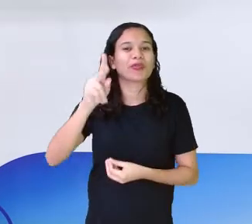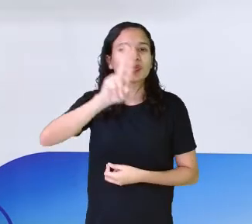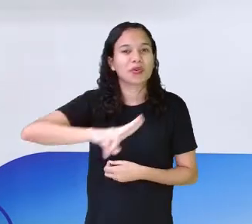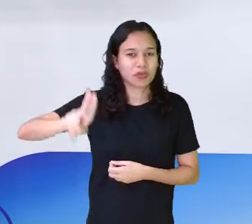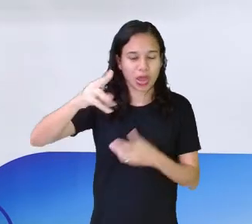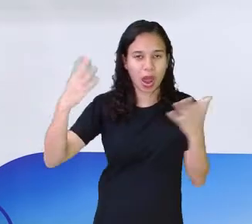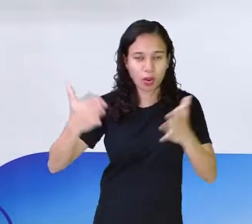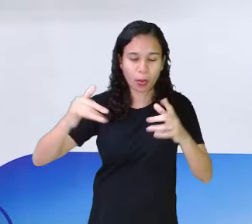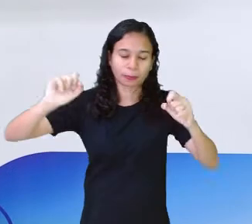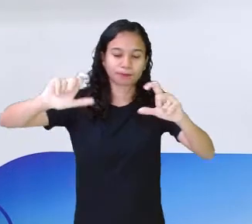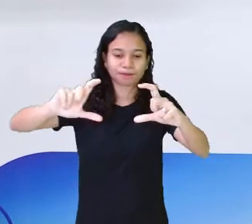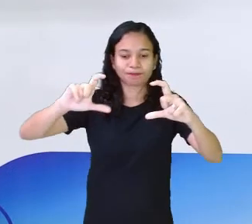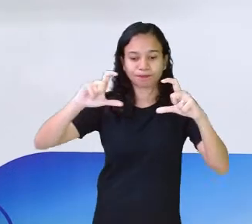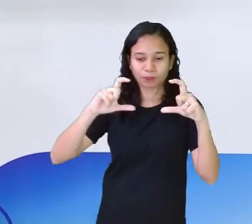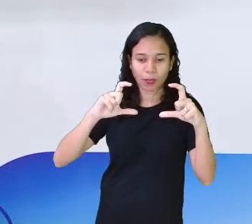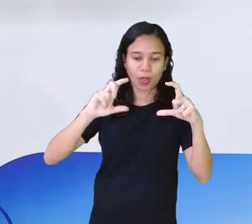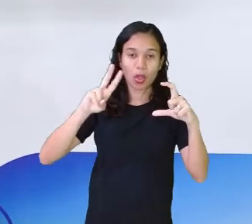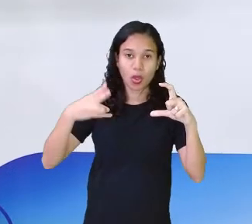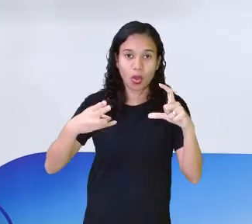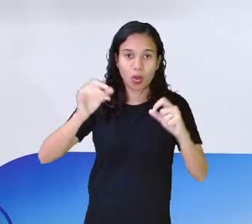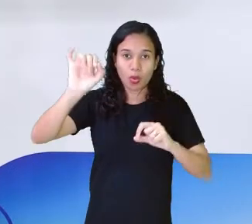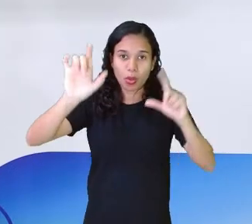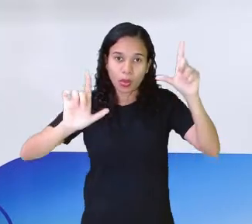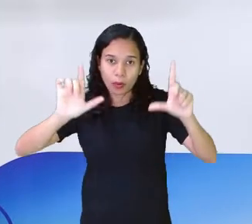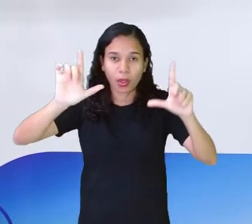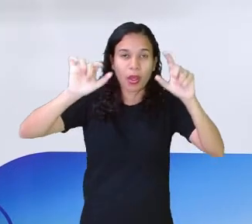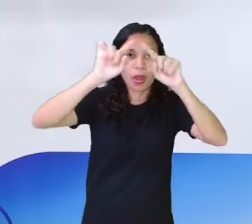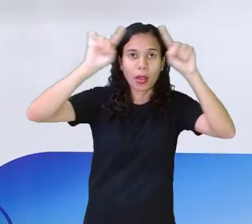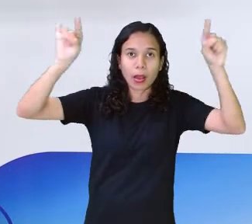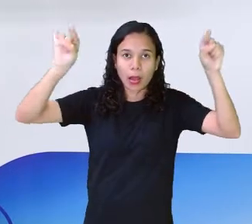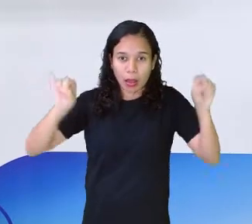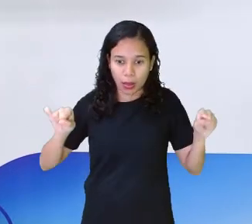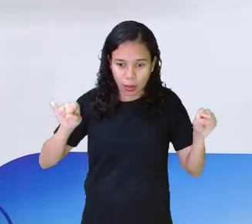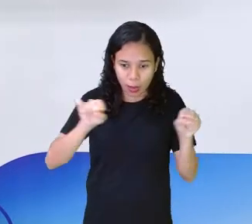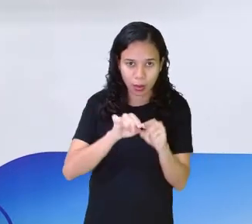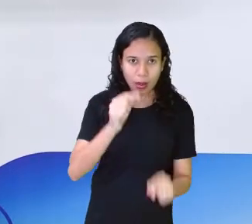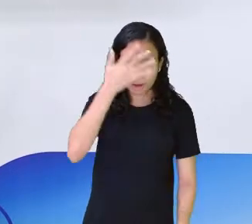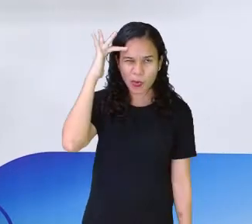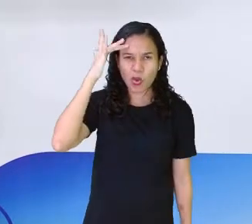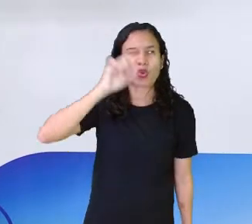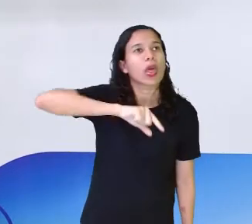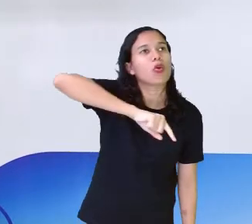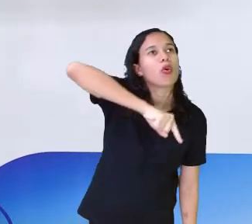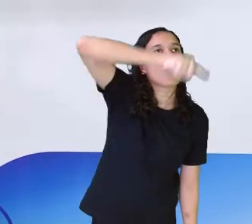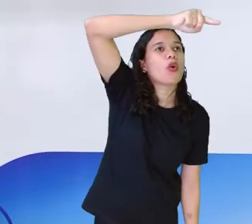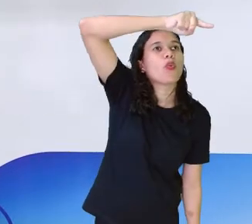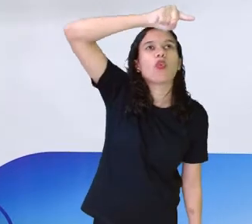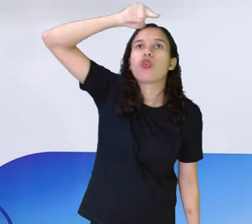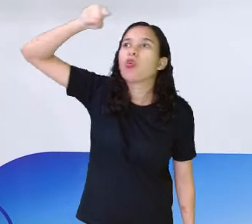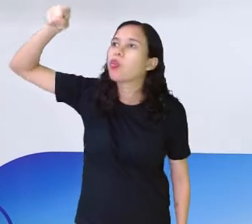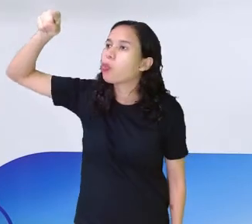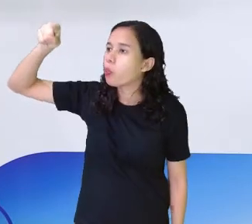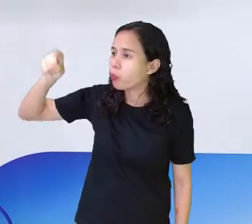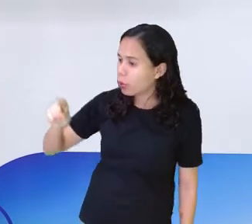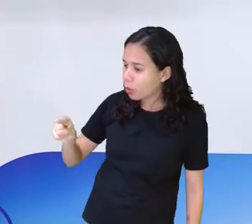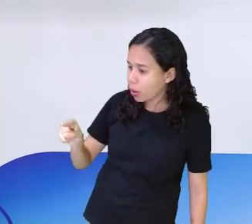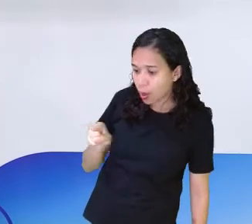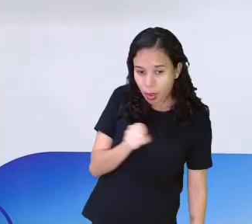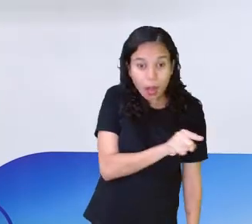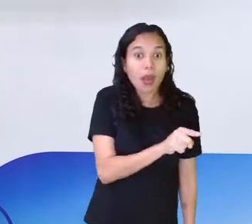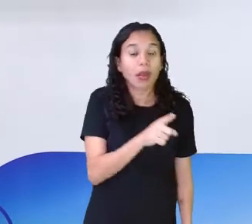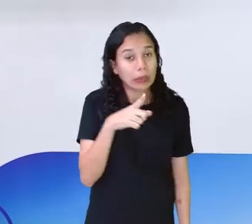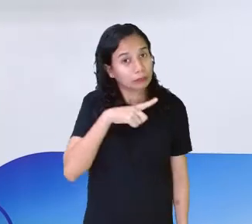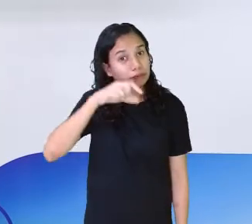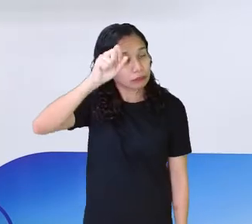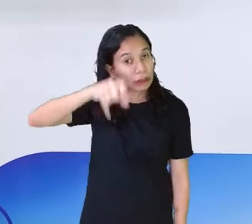me assistindo agora é uma figura plana. Se você fizer o contorno dessa forma, você vai obter uma